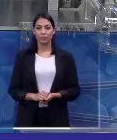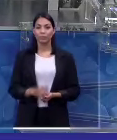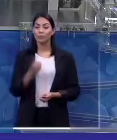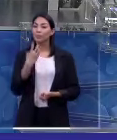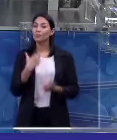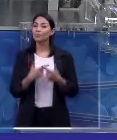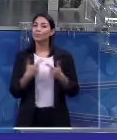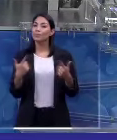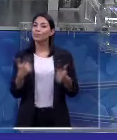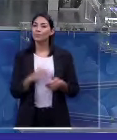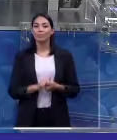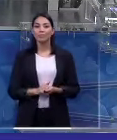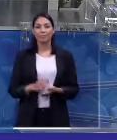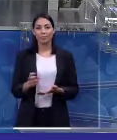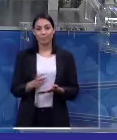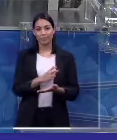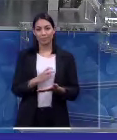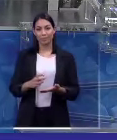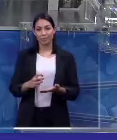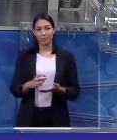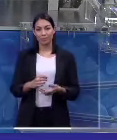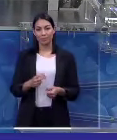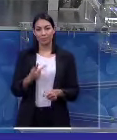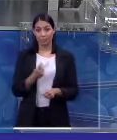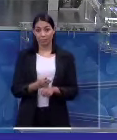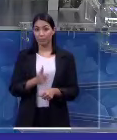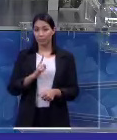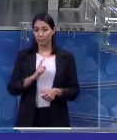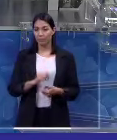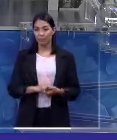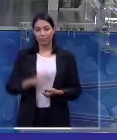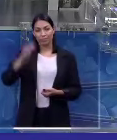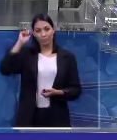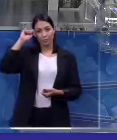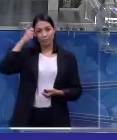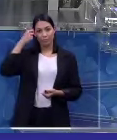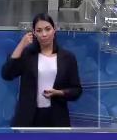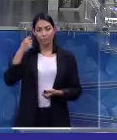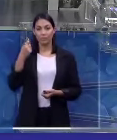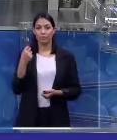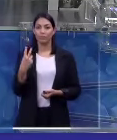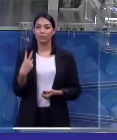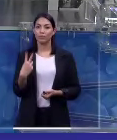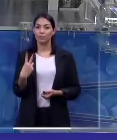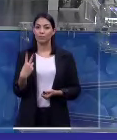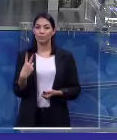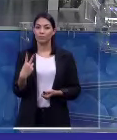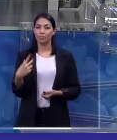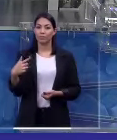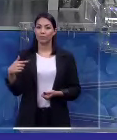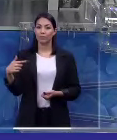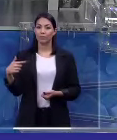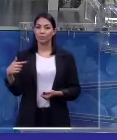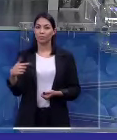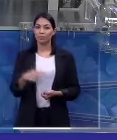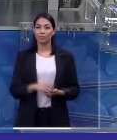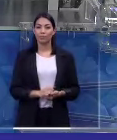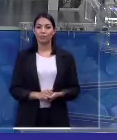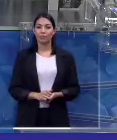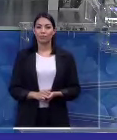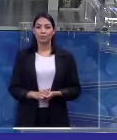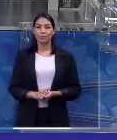Boa sorte para você. Na Quina você ganha já a partir de 2 acertos. Bola preta, número 27. Preta,